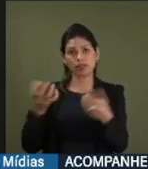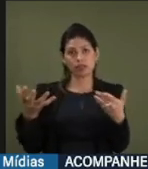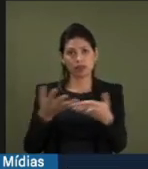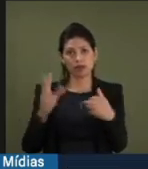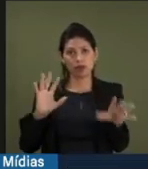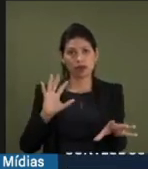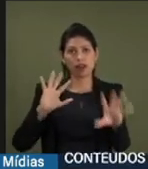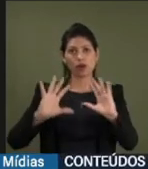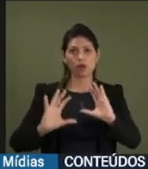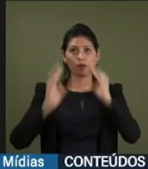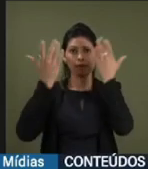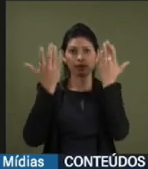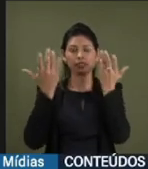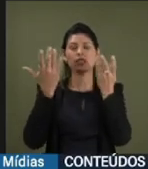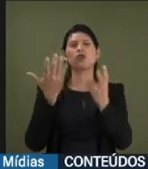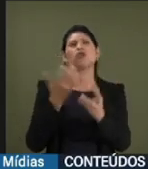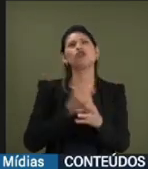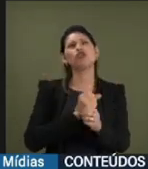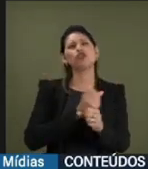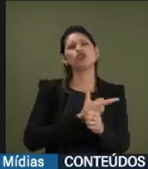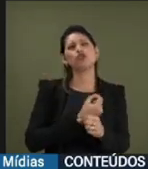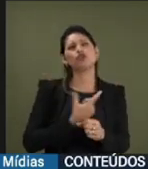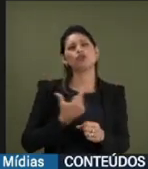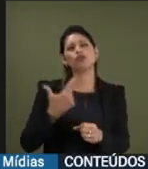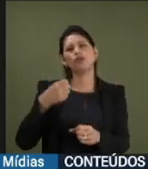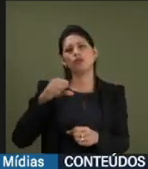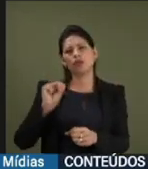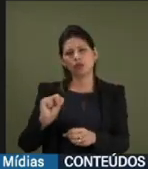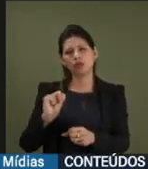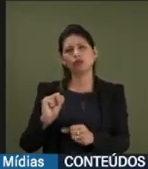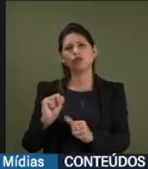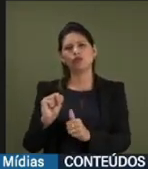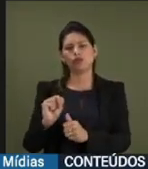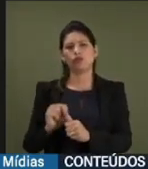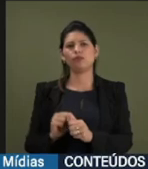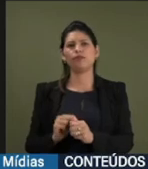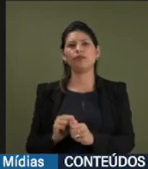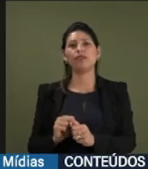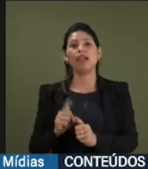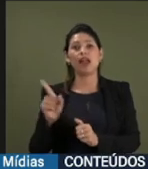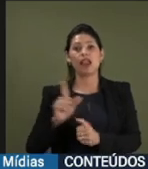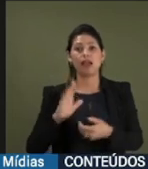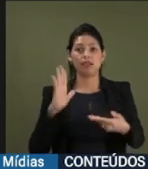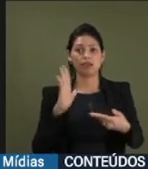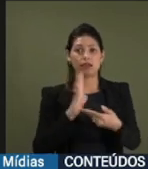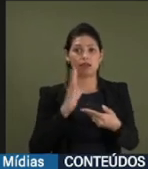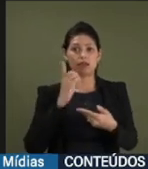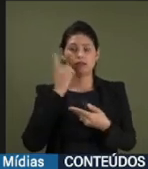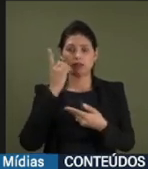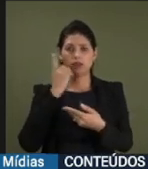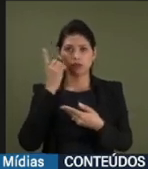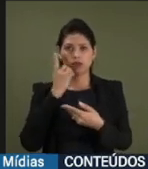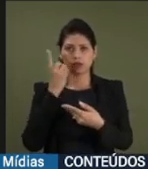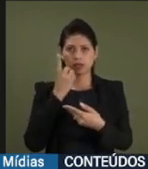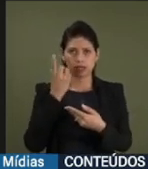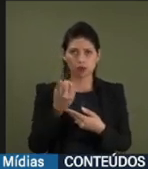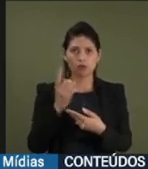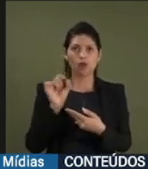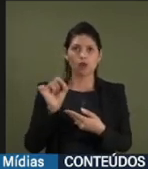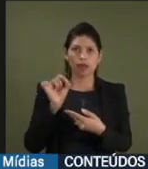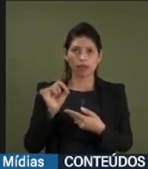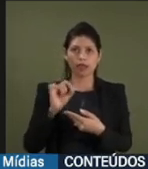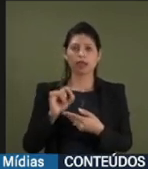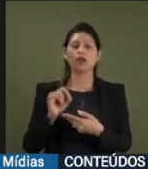parada, desde 2018, lá na Câmara dos Deputados. Antes de concluir, aproveitando que o assunto é o